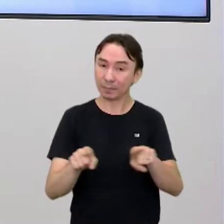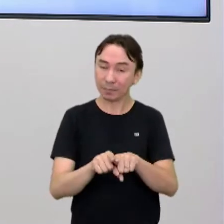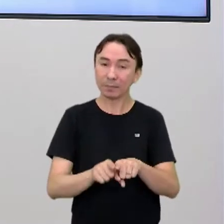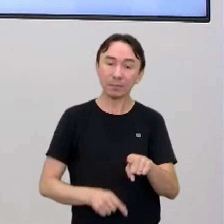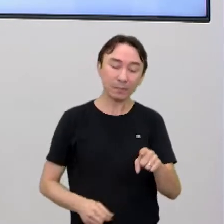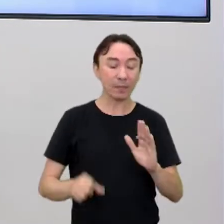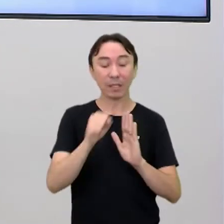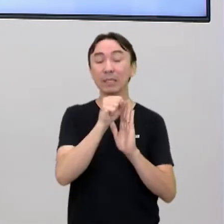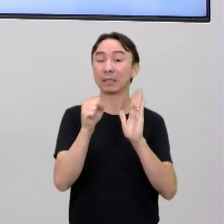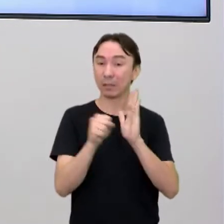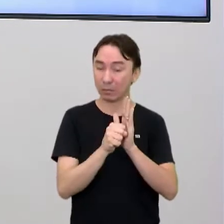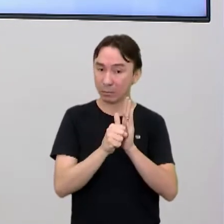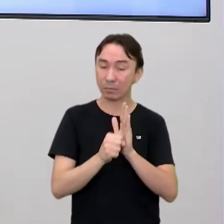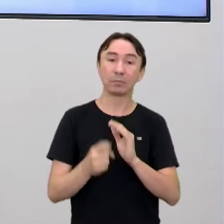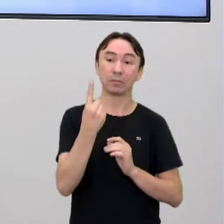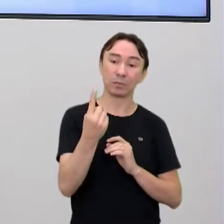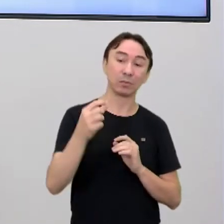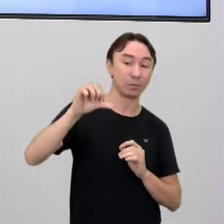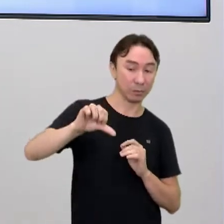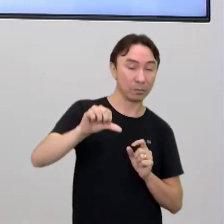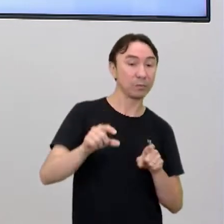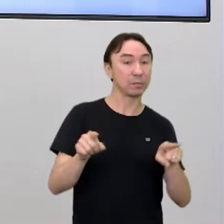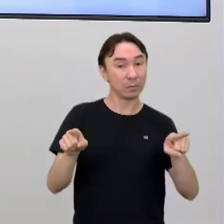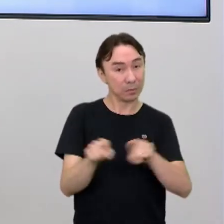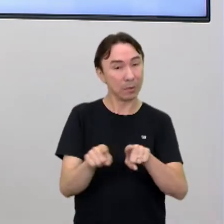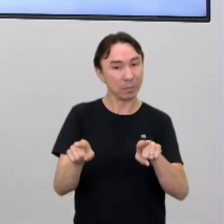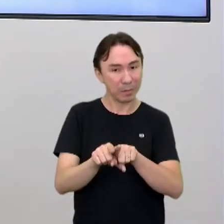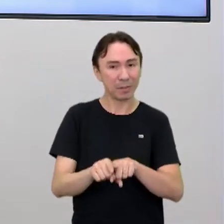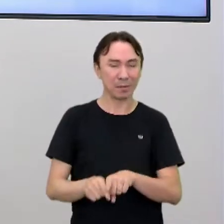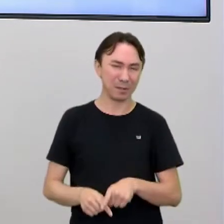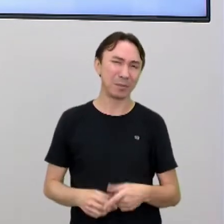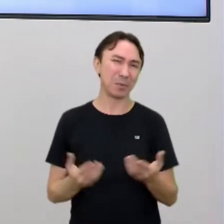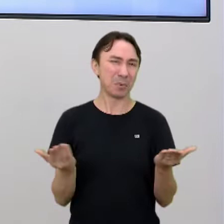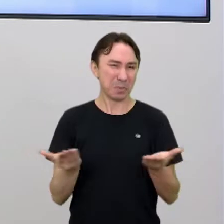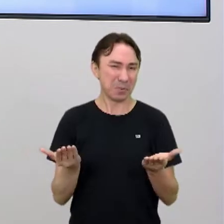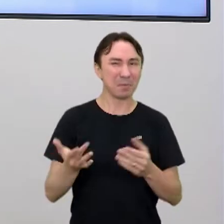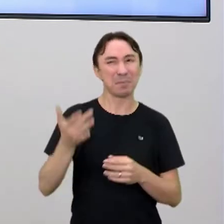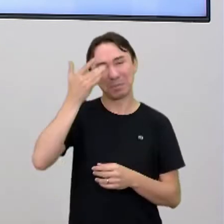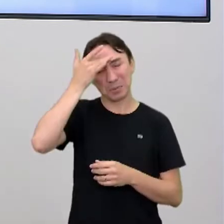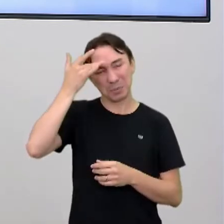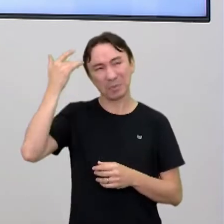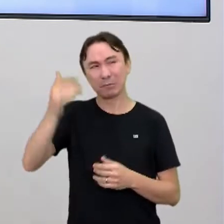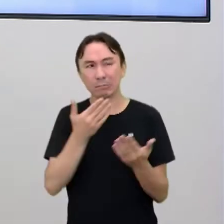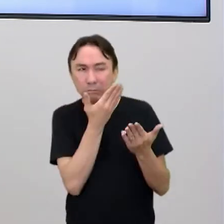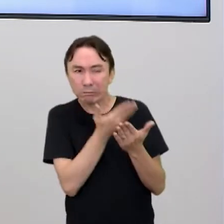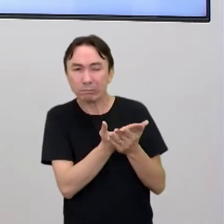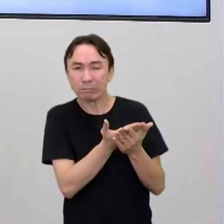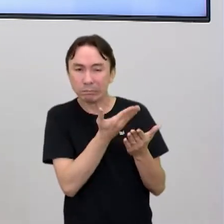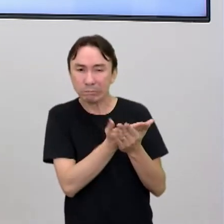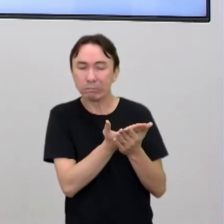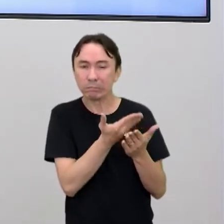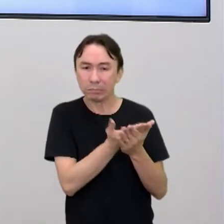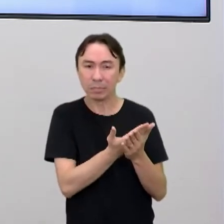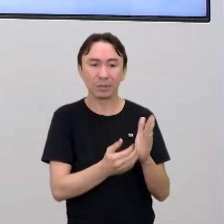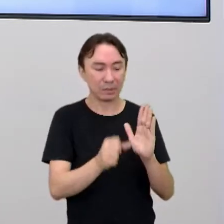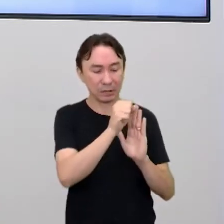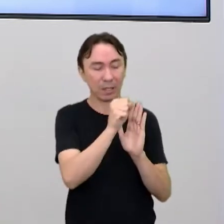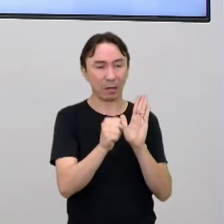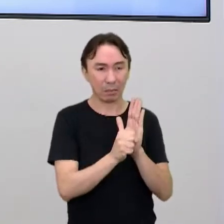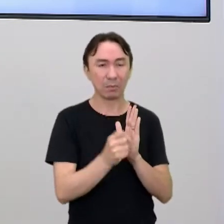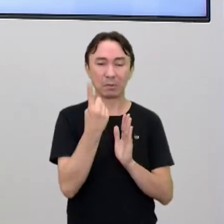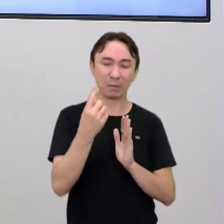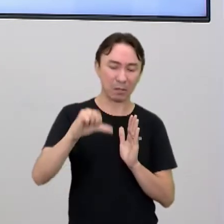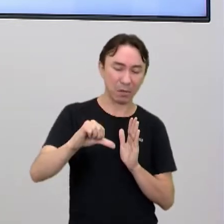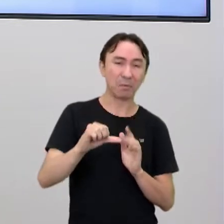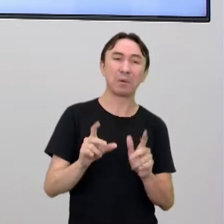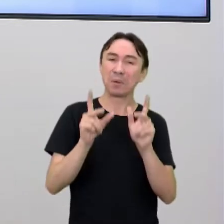XIX também, conhecido pela grande maioria dos especialistas como o século mais cientificista da